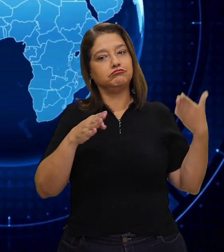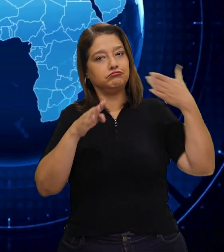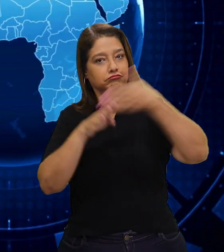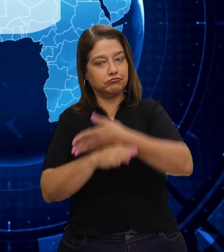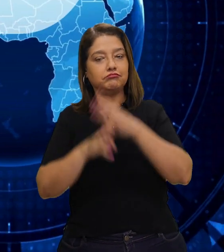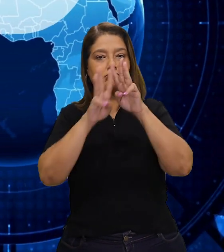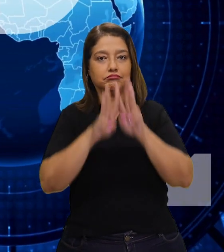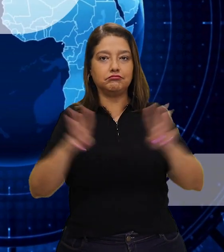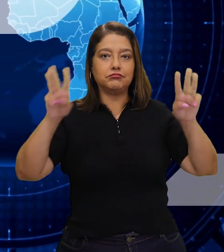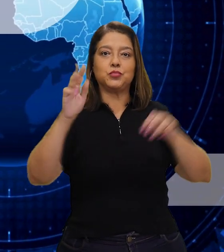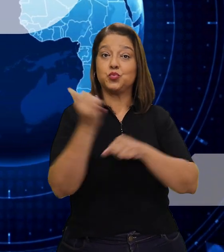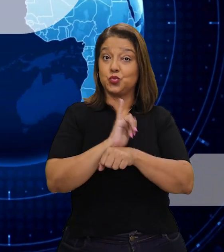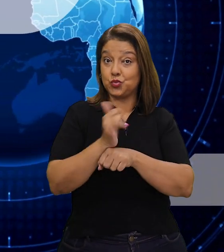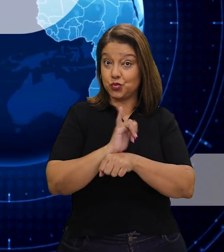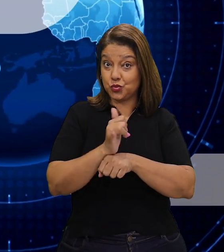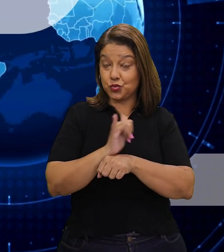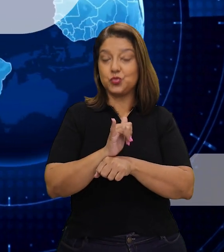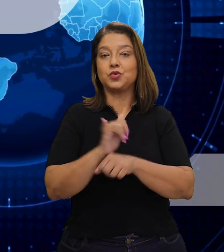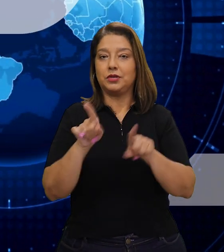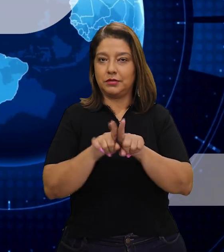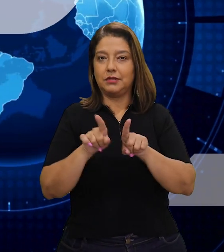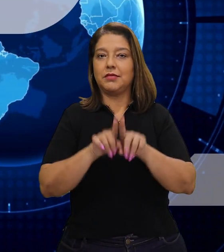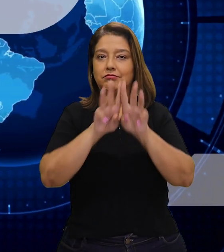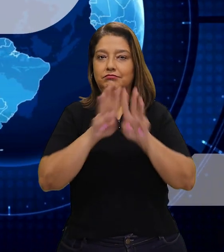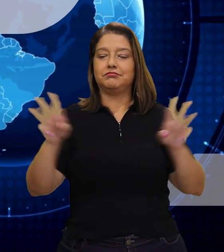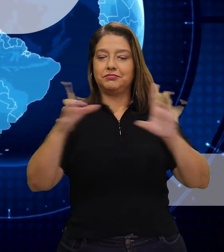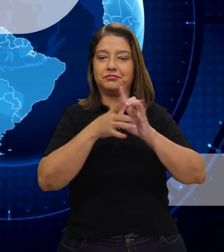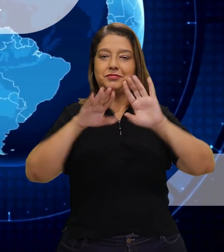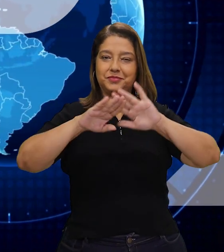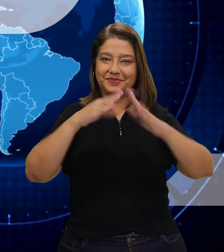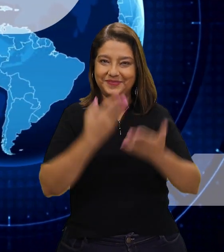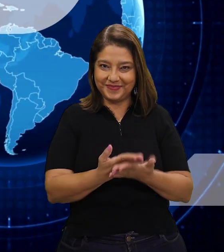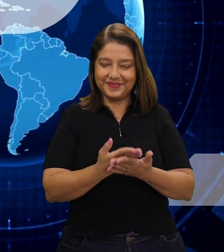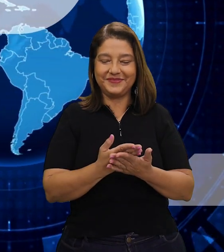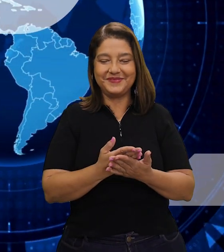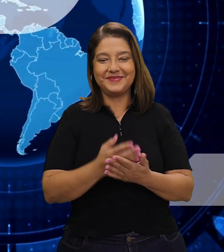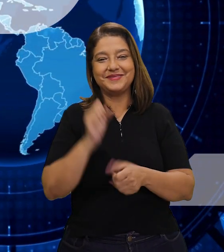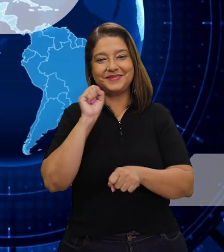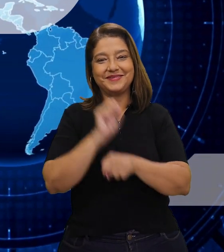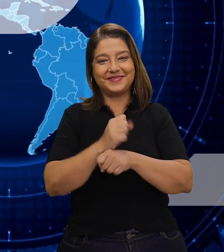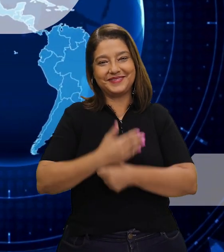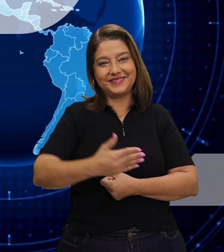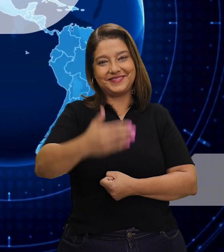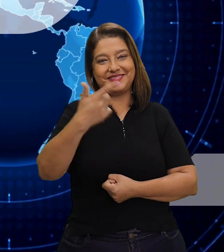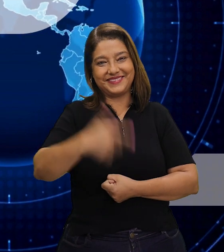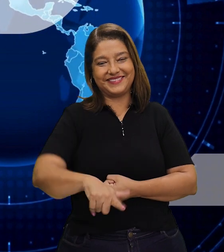o nosso canal no YouTube e o portal Conexão Escola. Até breve!